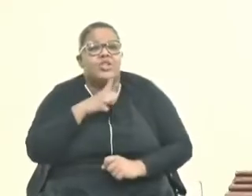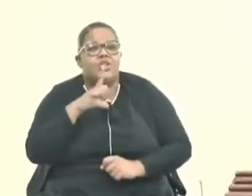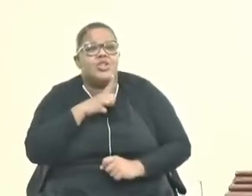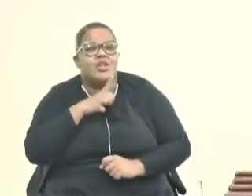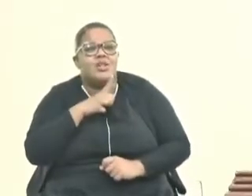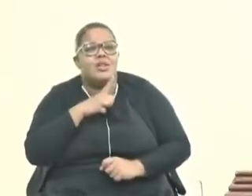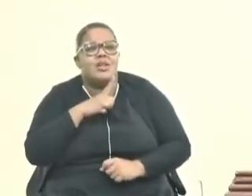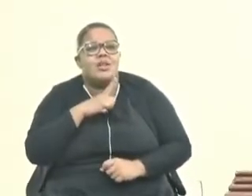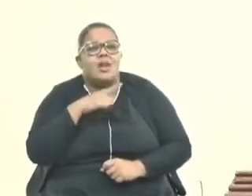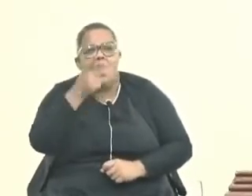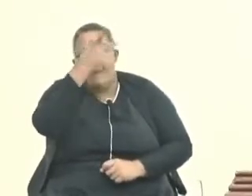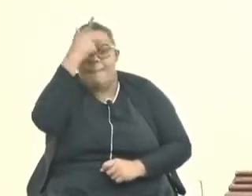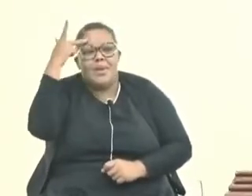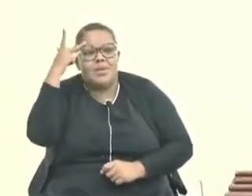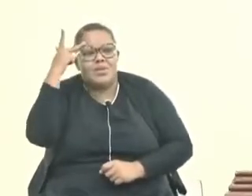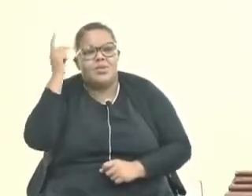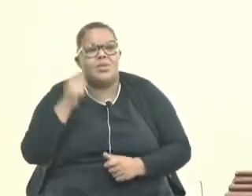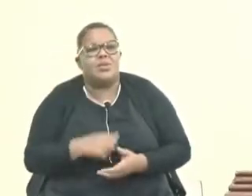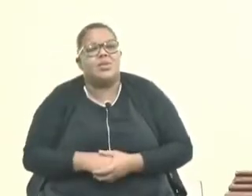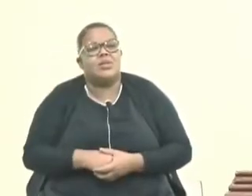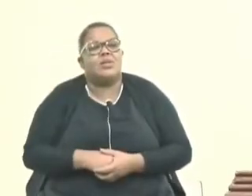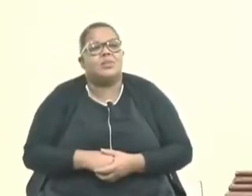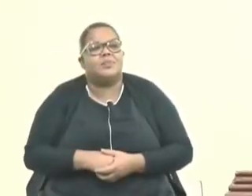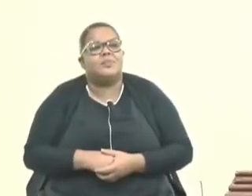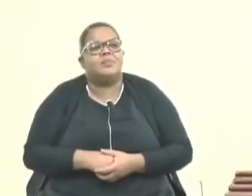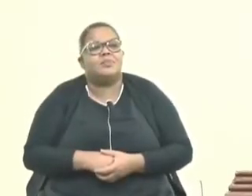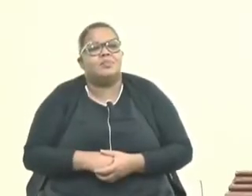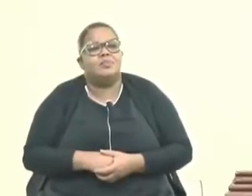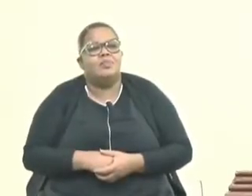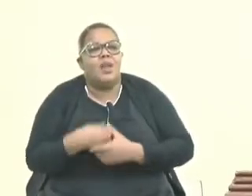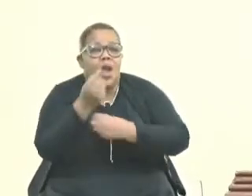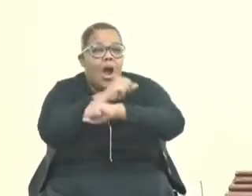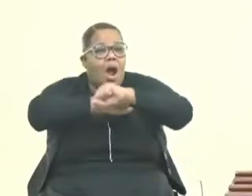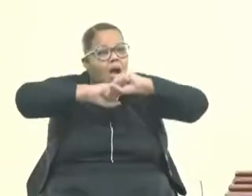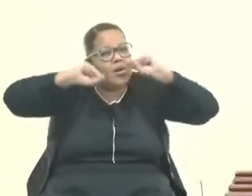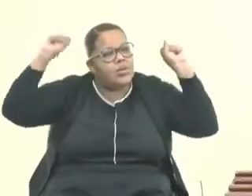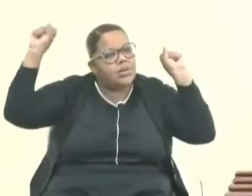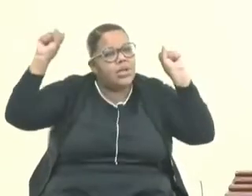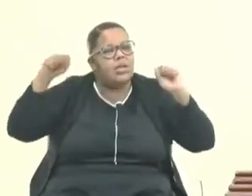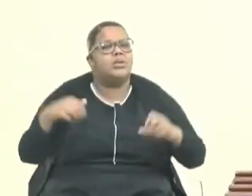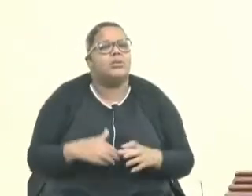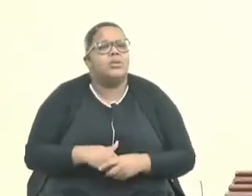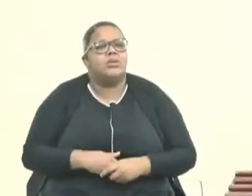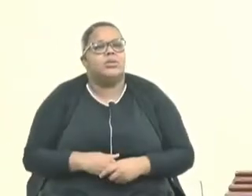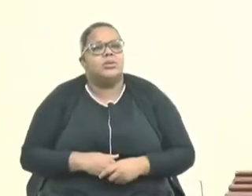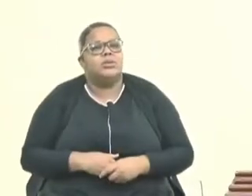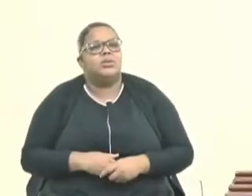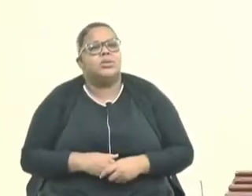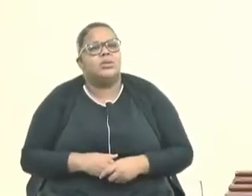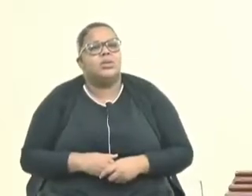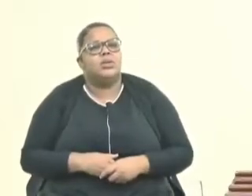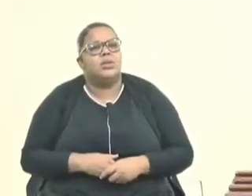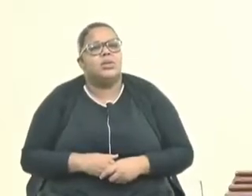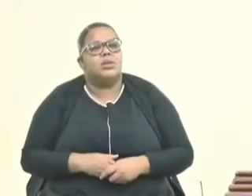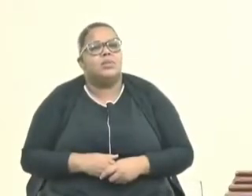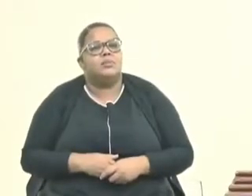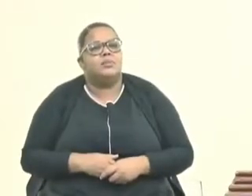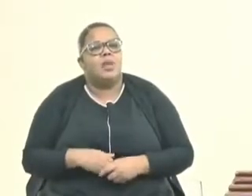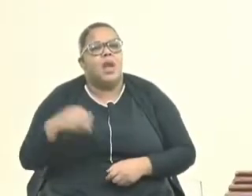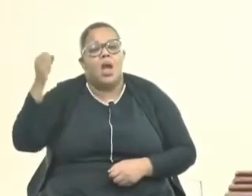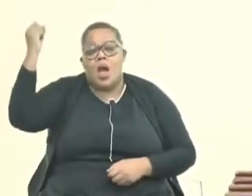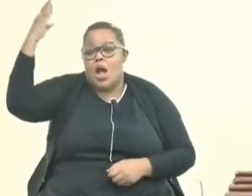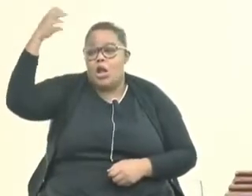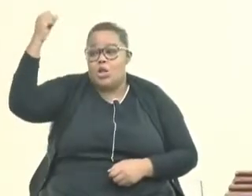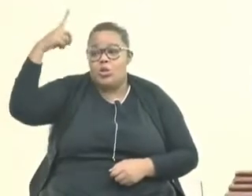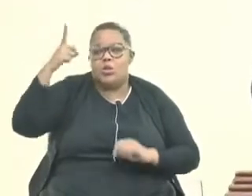apagada é porque ninguém mais tinha como ouvir a Deus para que Deus falar se eu não ouço a voz de Deus a